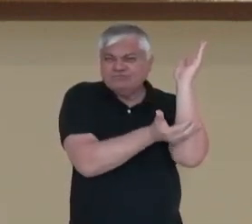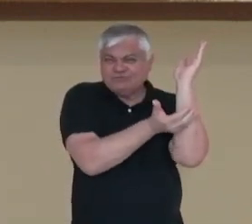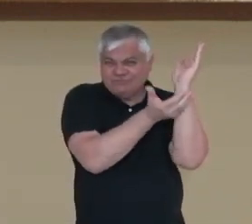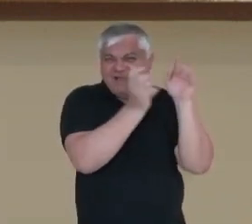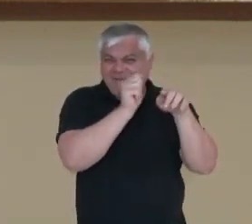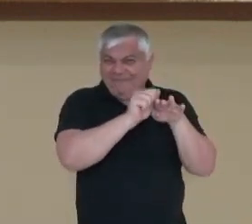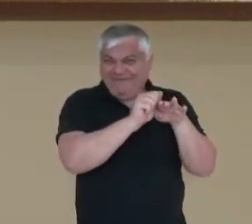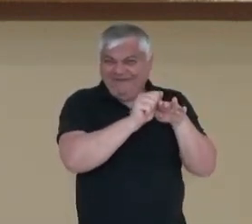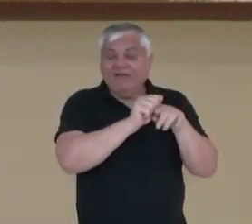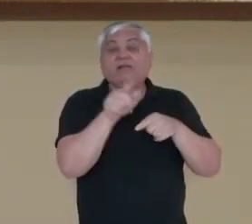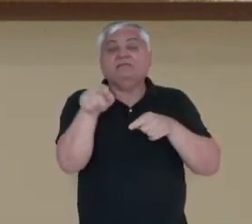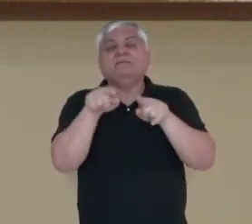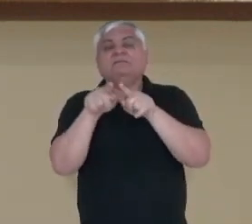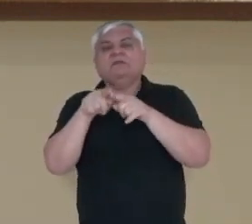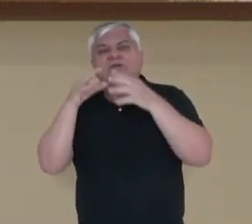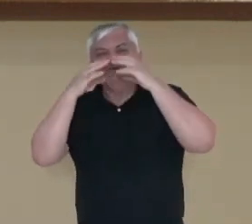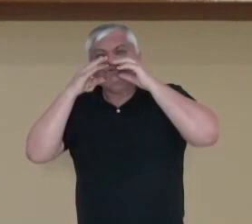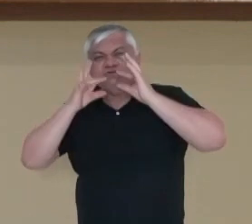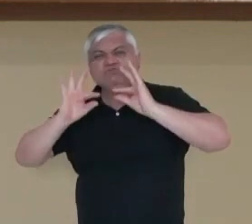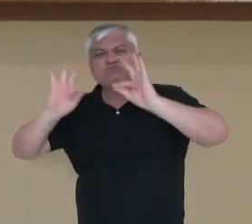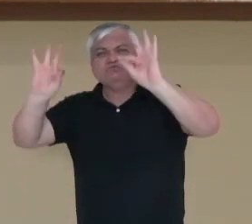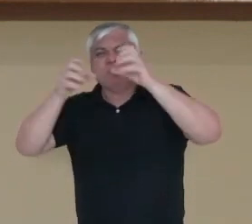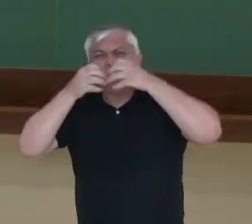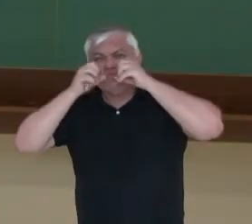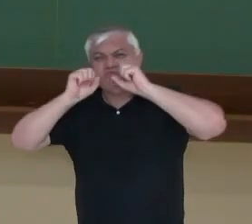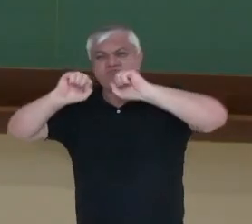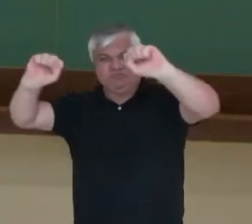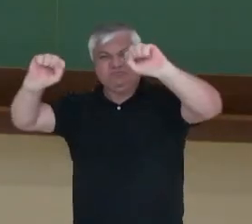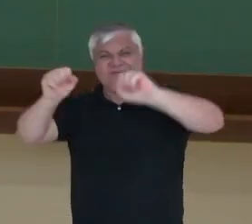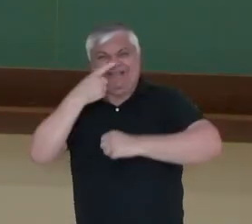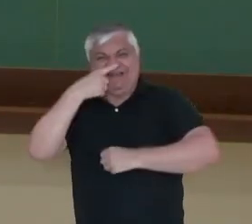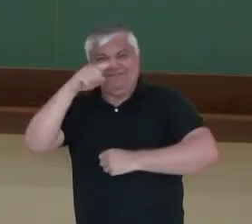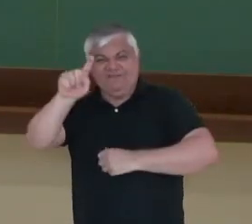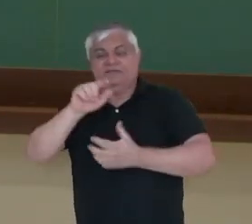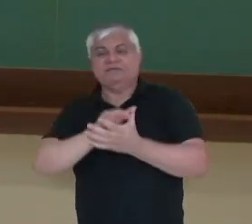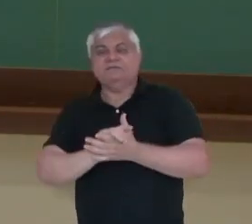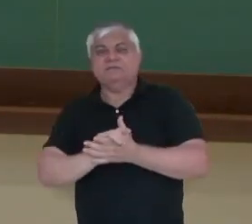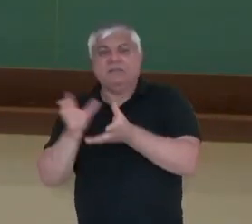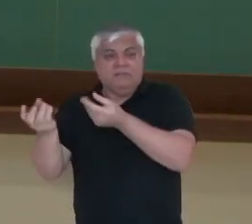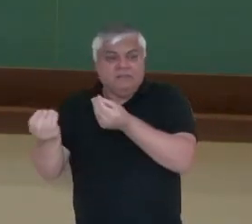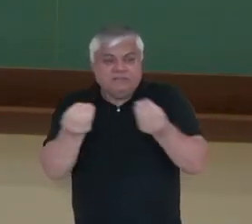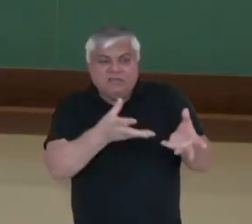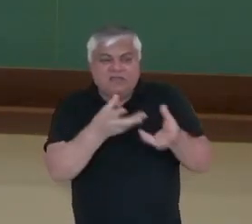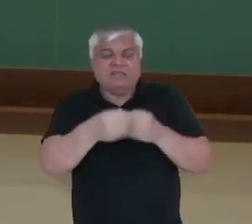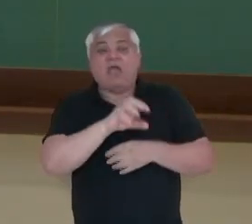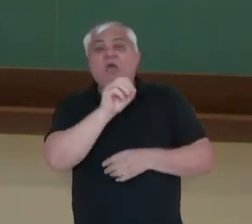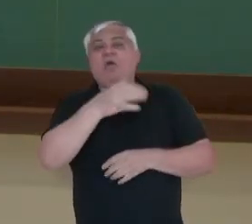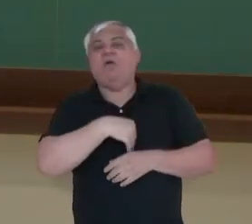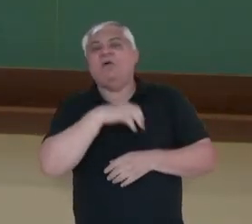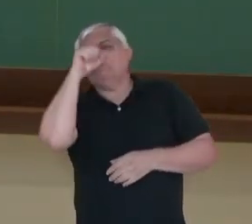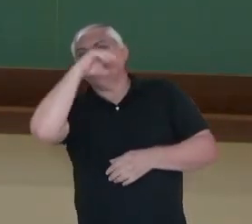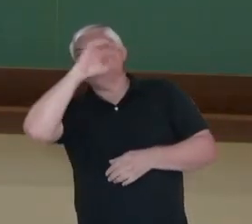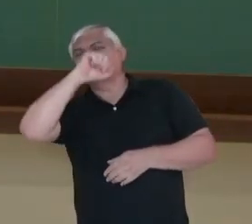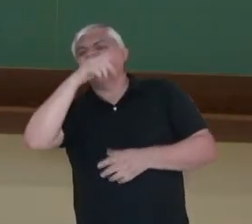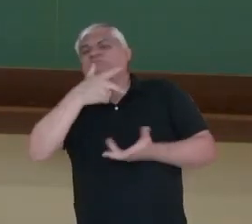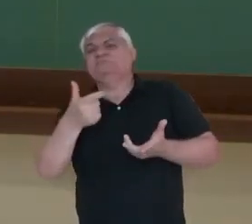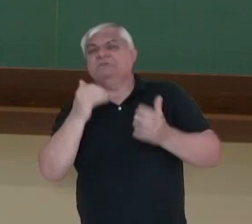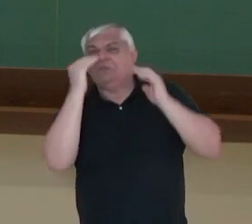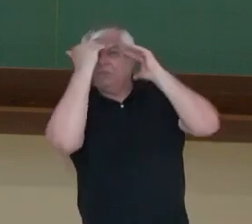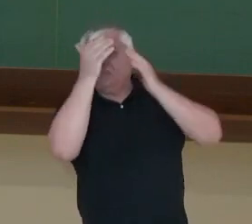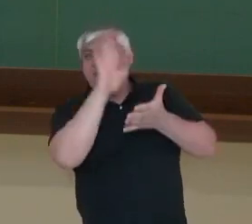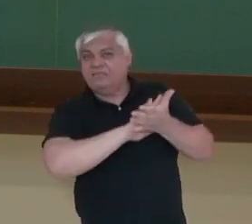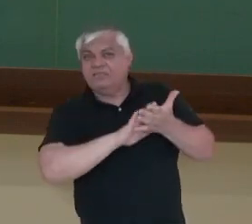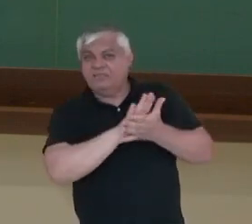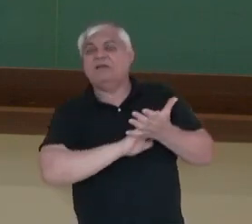eles não trouxessem a quantidade estipulada, ou então de alguma maneira desobedecessem as ordens,